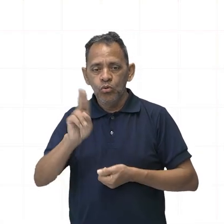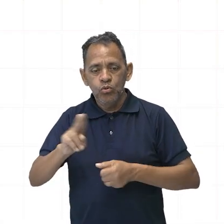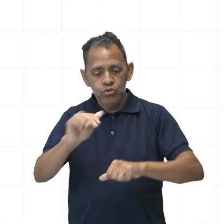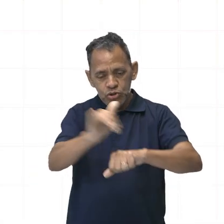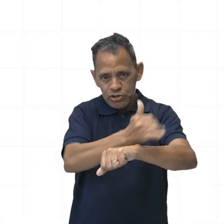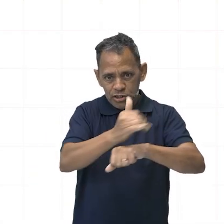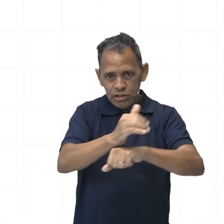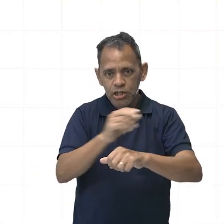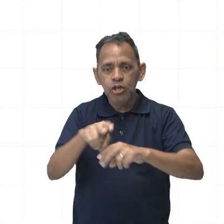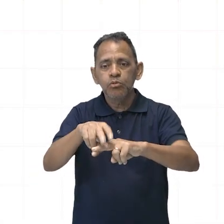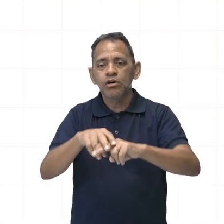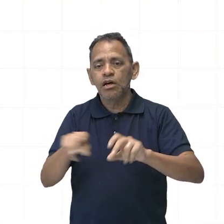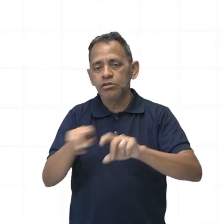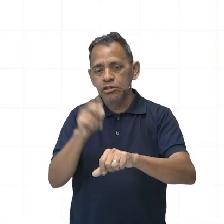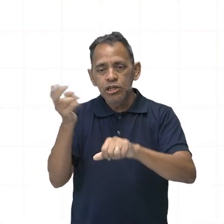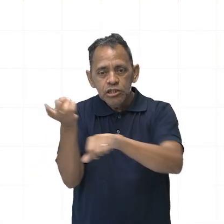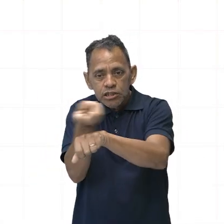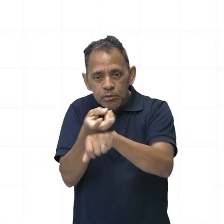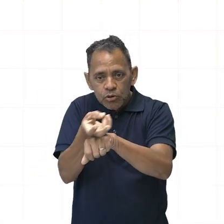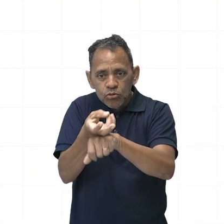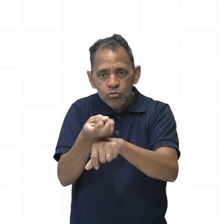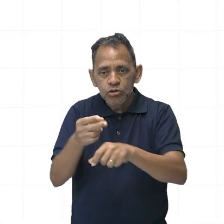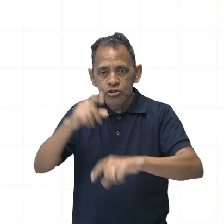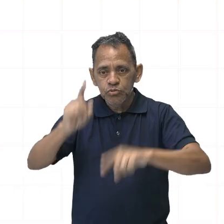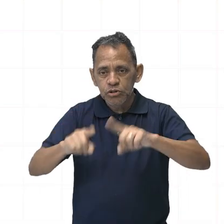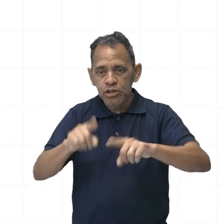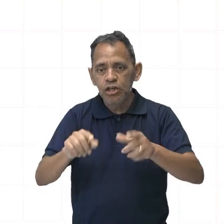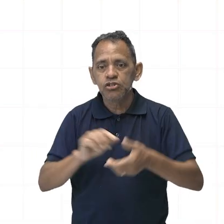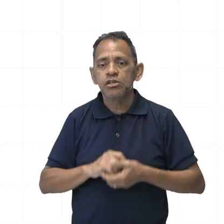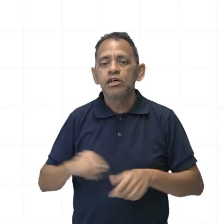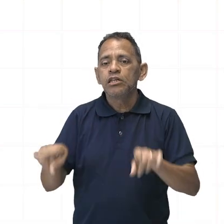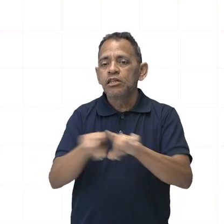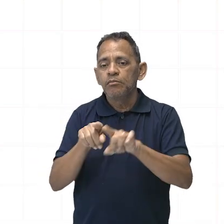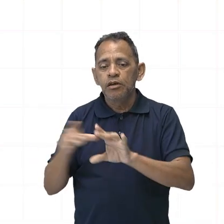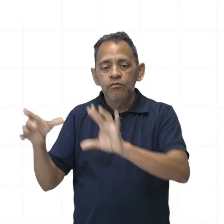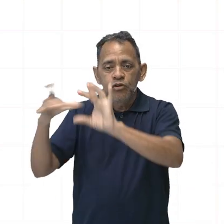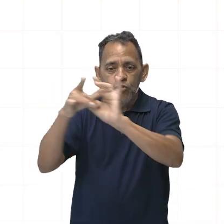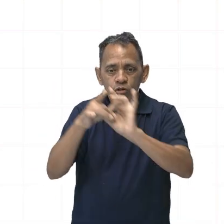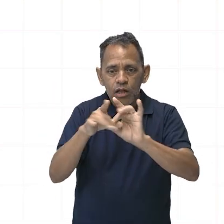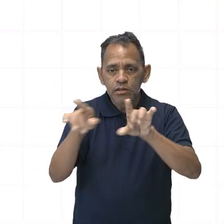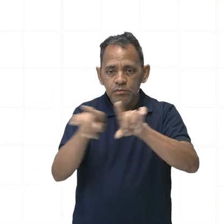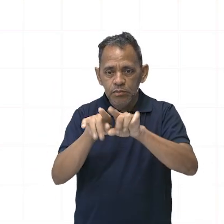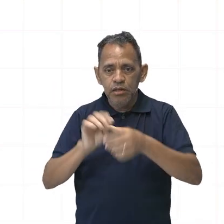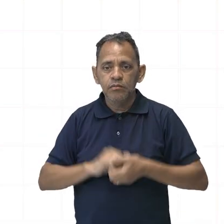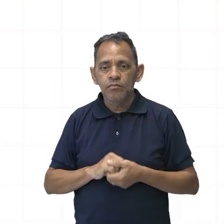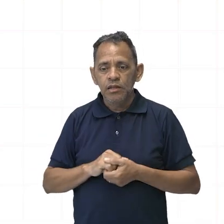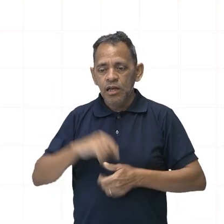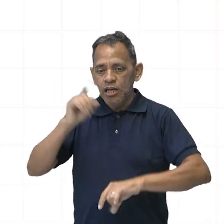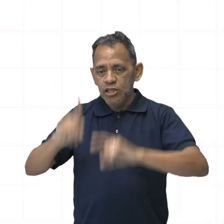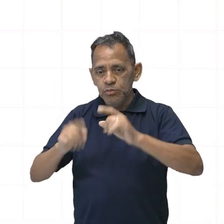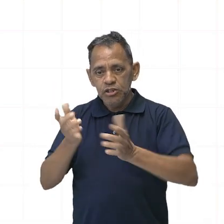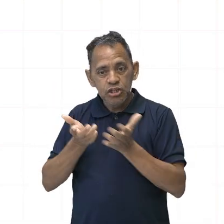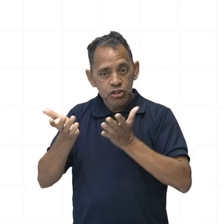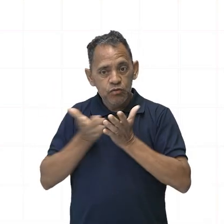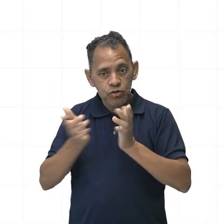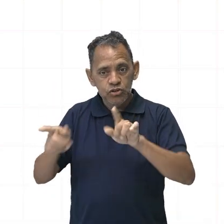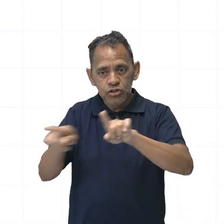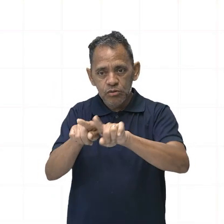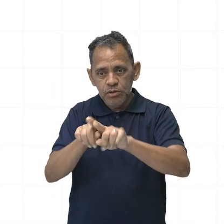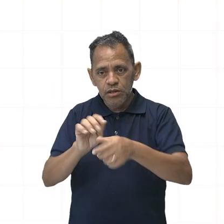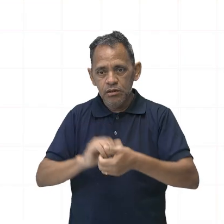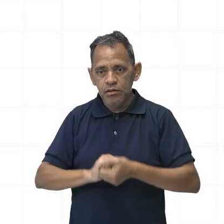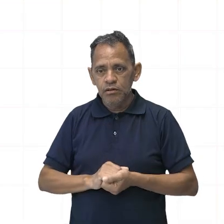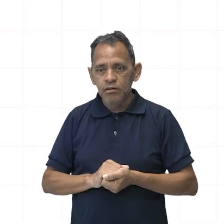mercado consumidor e também aí vinculado aos bens e serviços, tá? Então, a gente